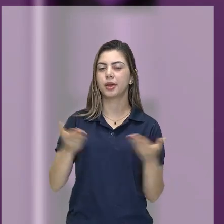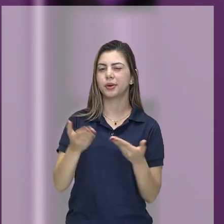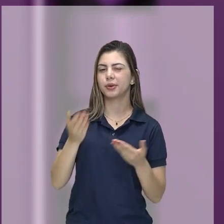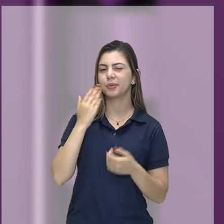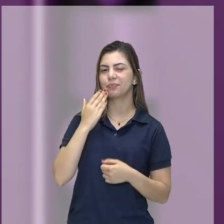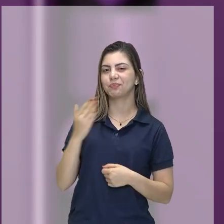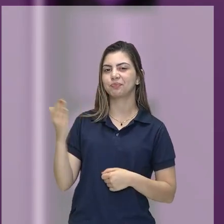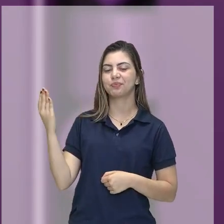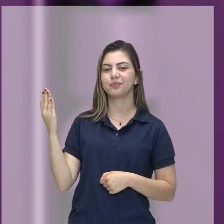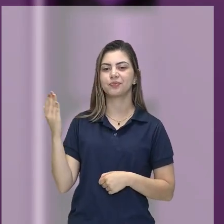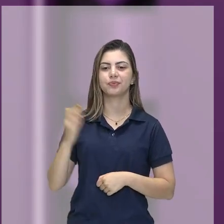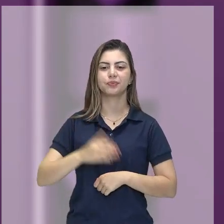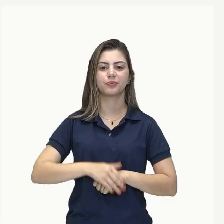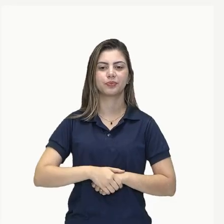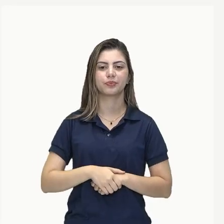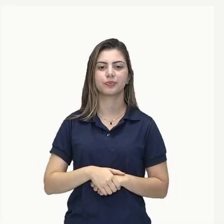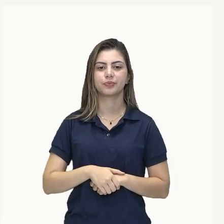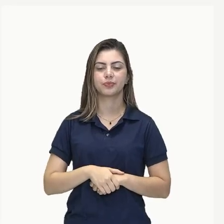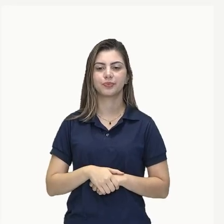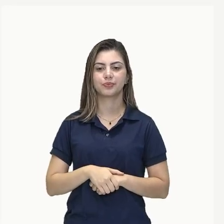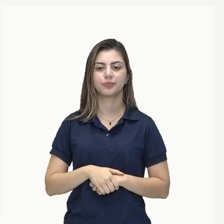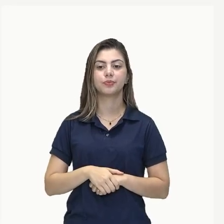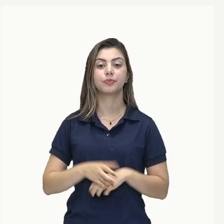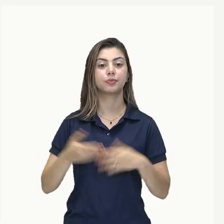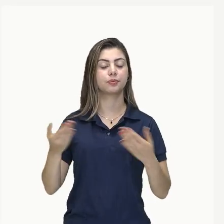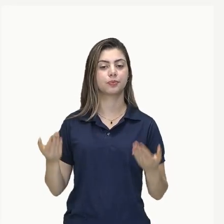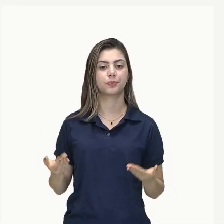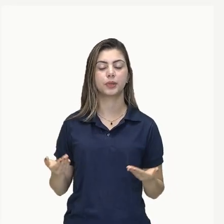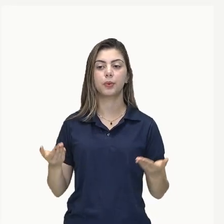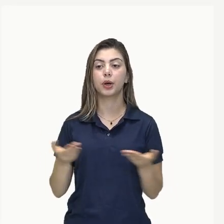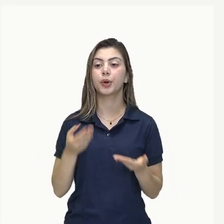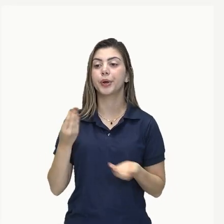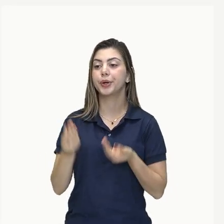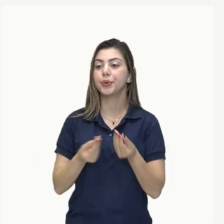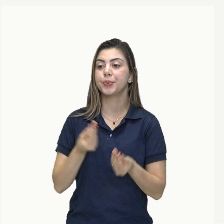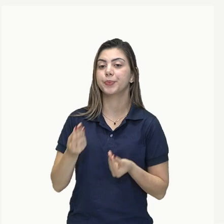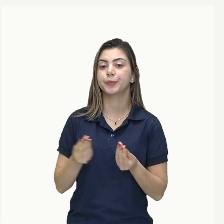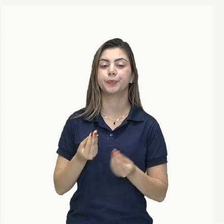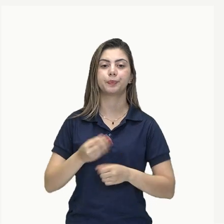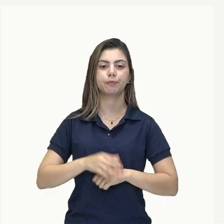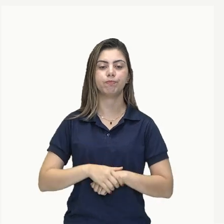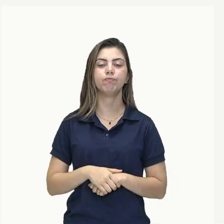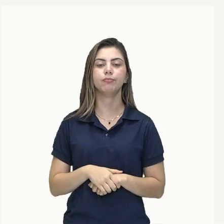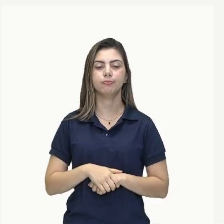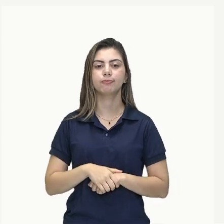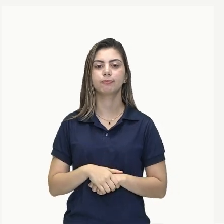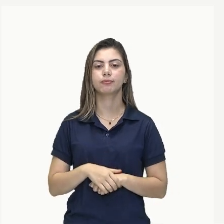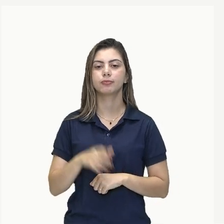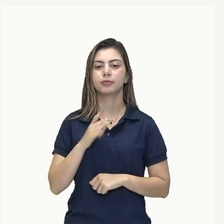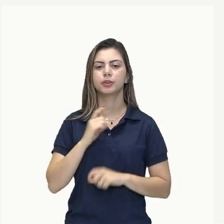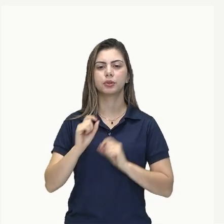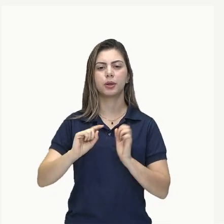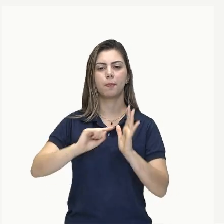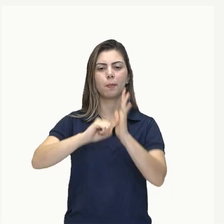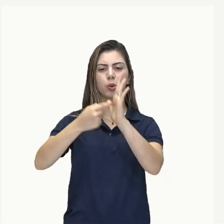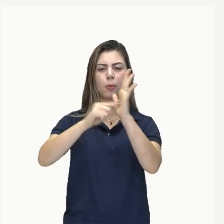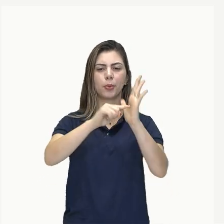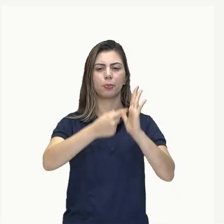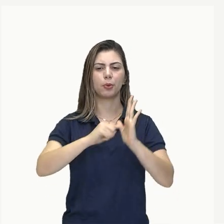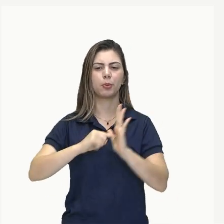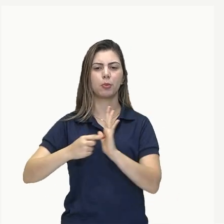uma vez. Olha só, nós temos aí, então, agora vários pontos distribuídos,